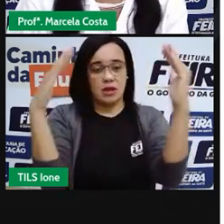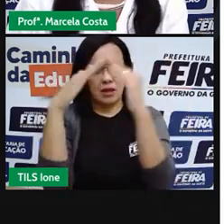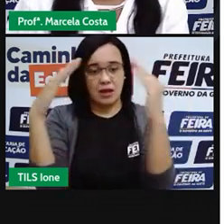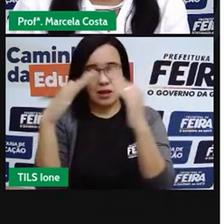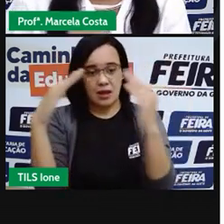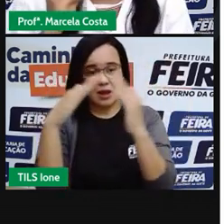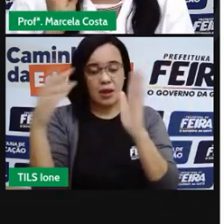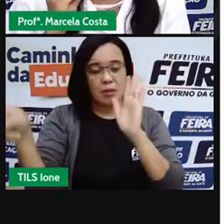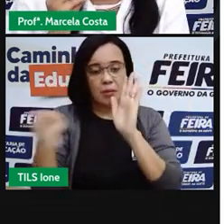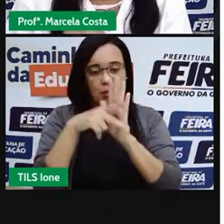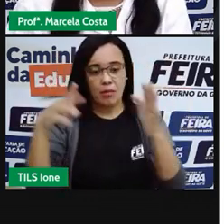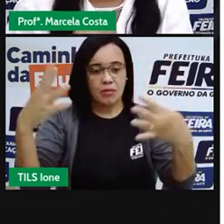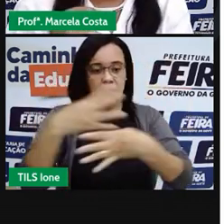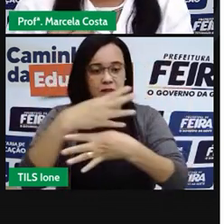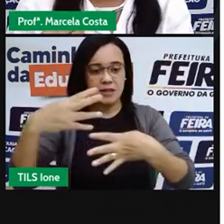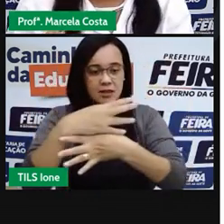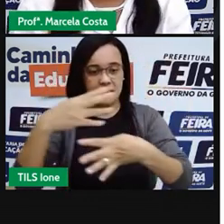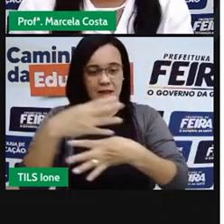algumas